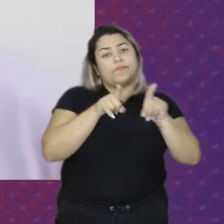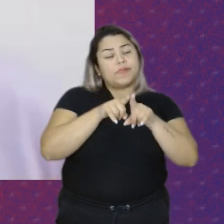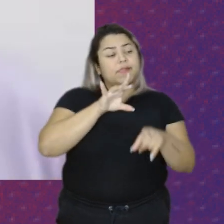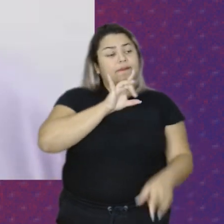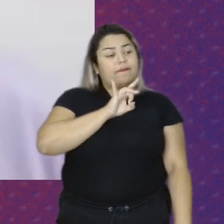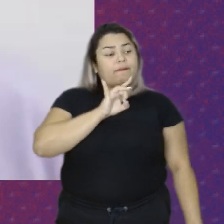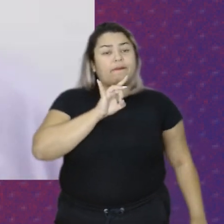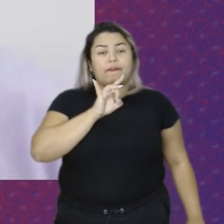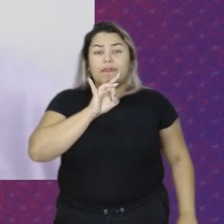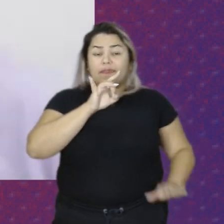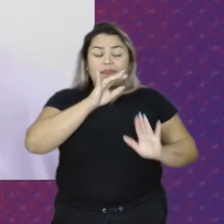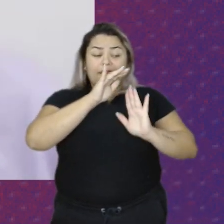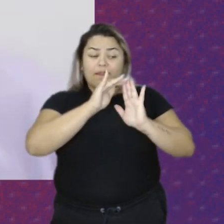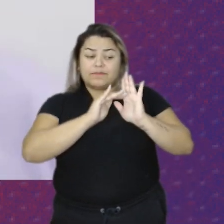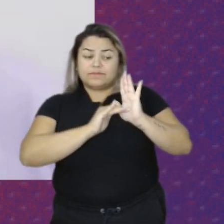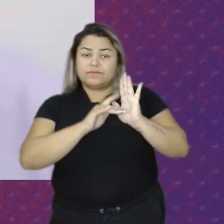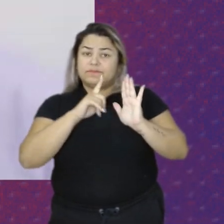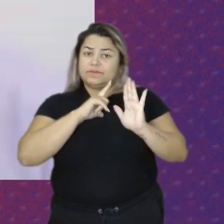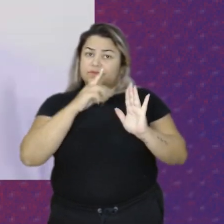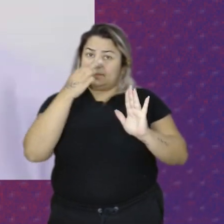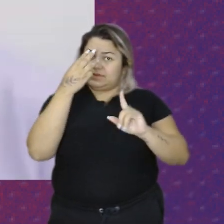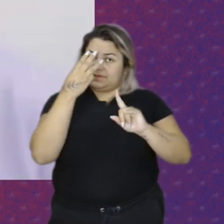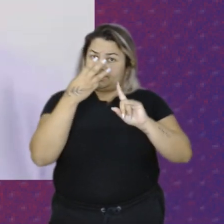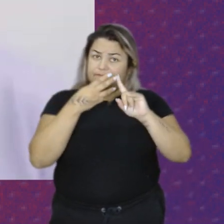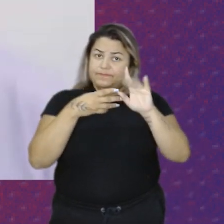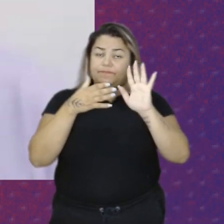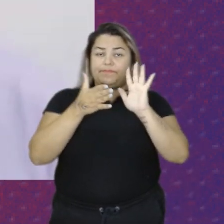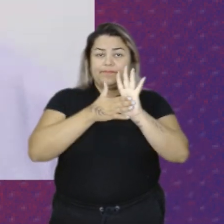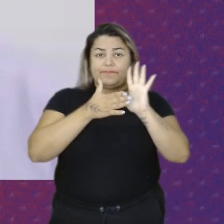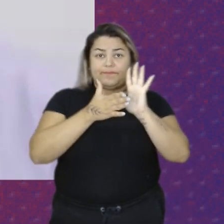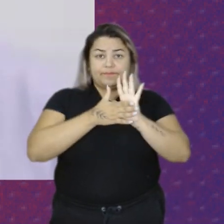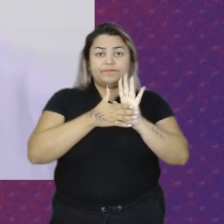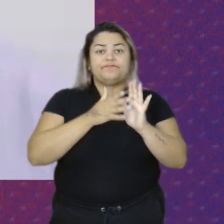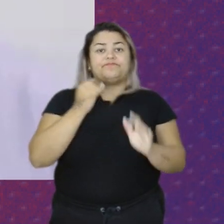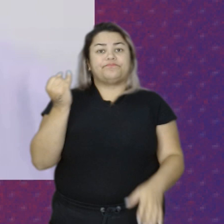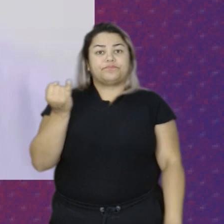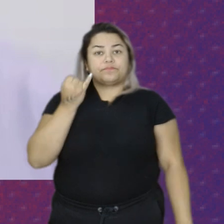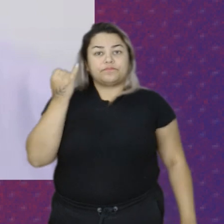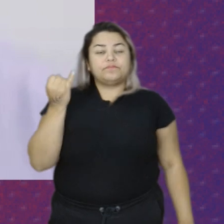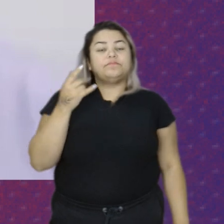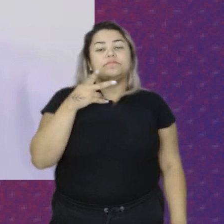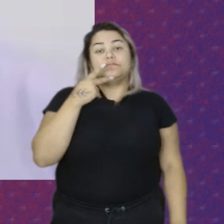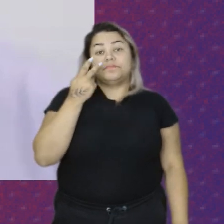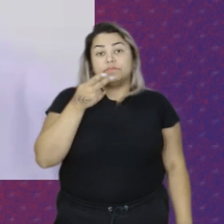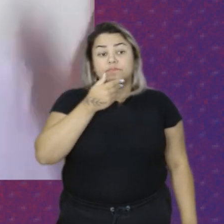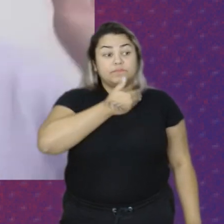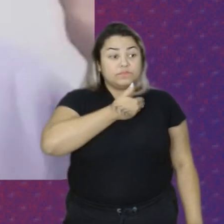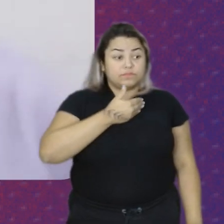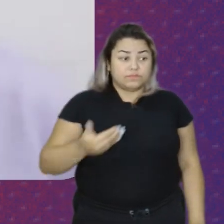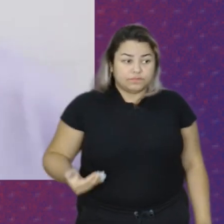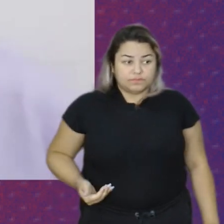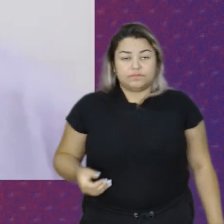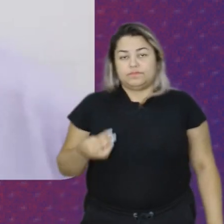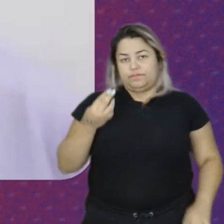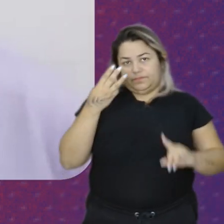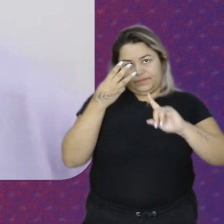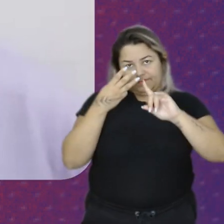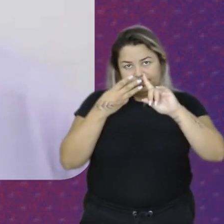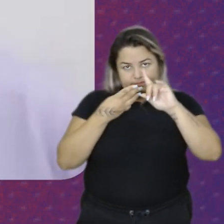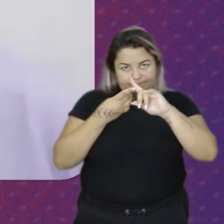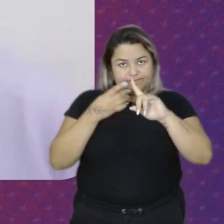tem pelo menos 3 propostas prioritárias. E dissemos para o governo, essas